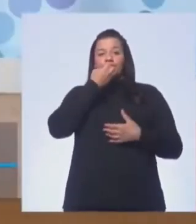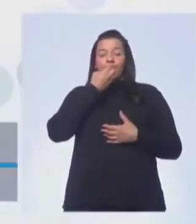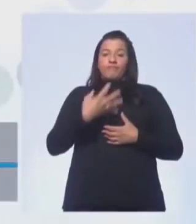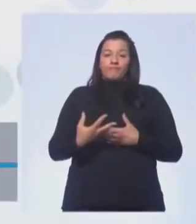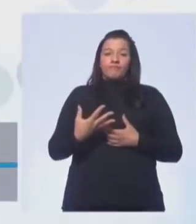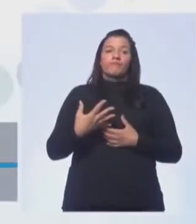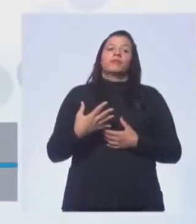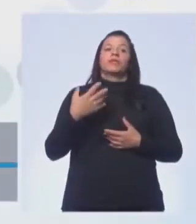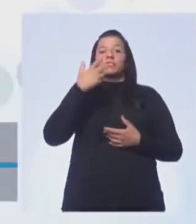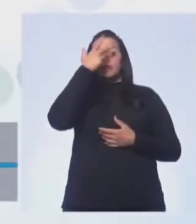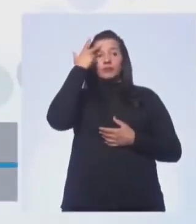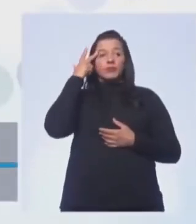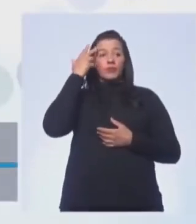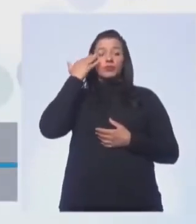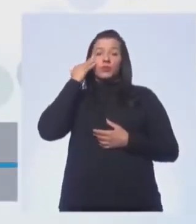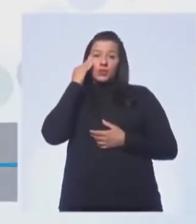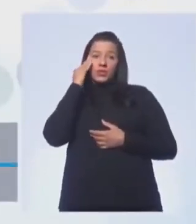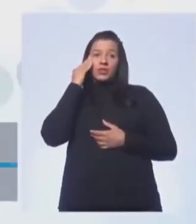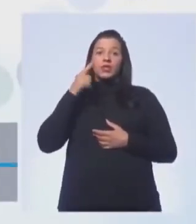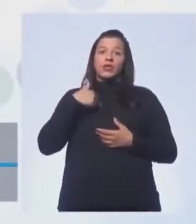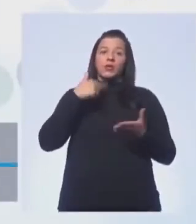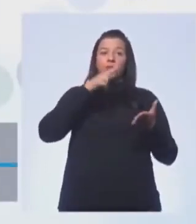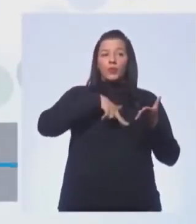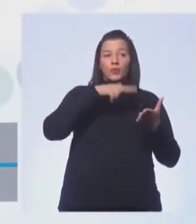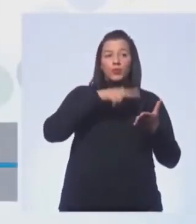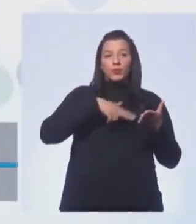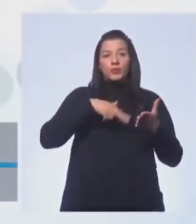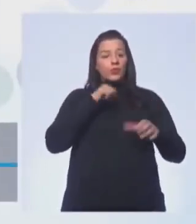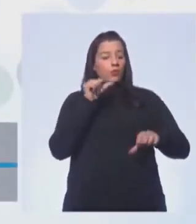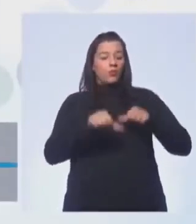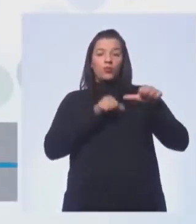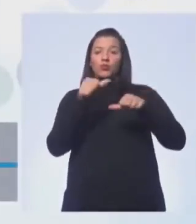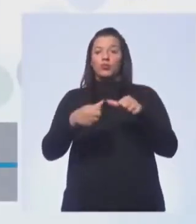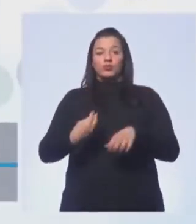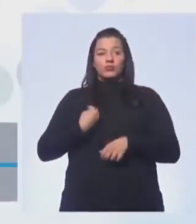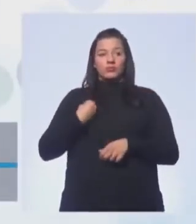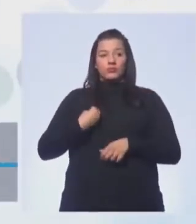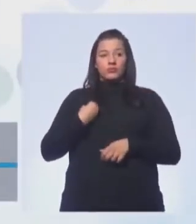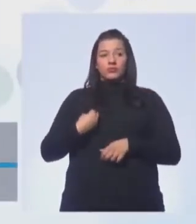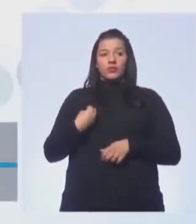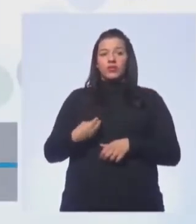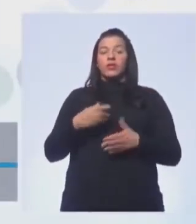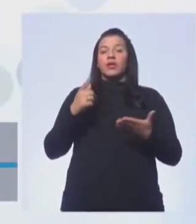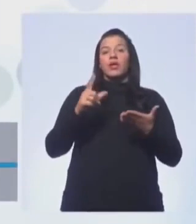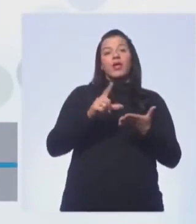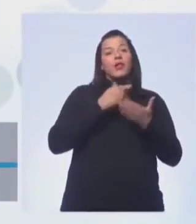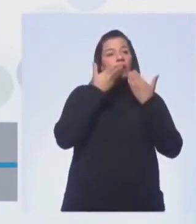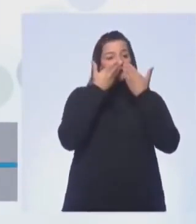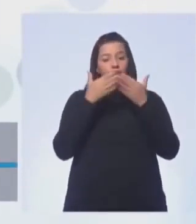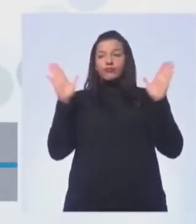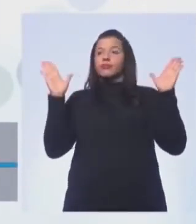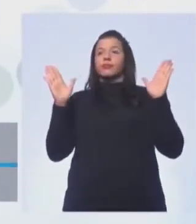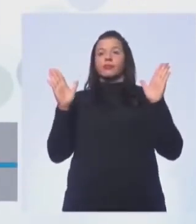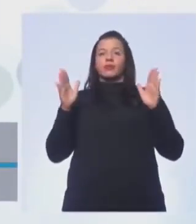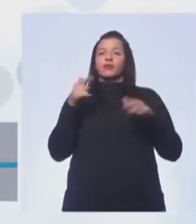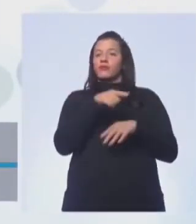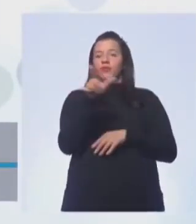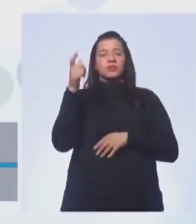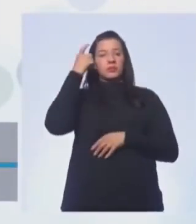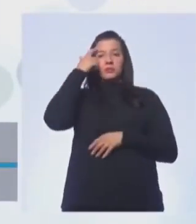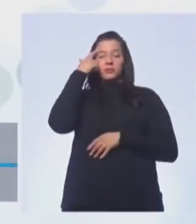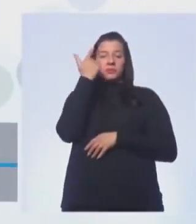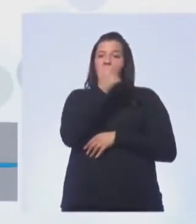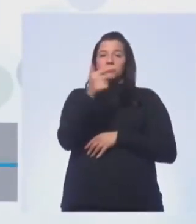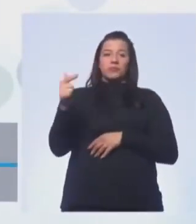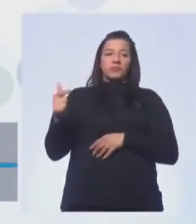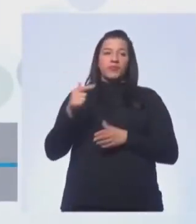as pessoas, às vezes, não entendem, né? Fala, eu li um livro, mudou a sua vida. A leitura, ela abre horizontes assim que você não imagina, né? Então, por